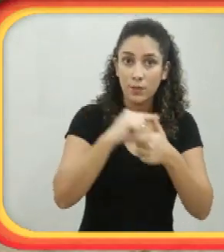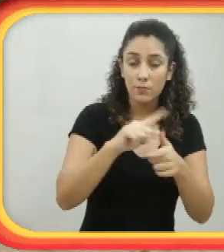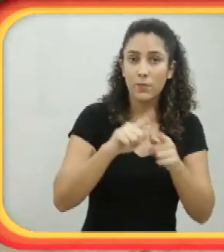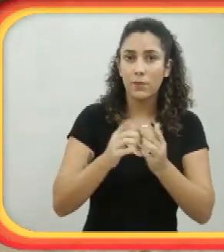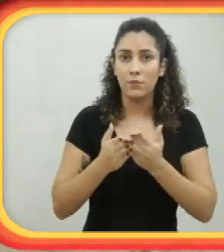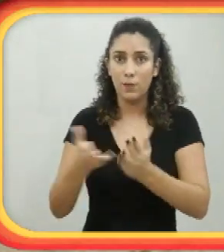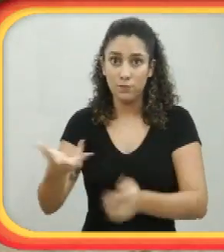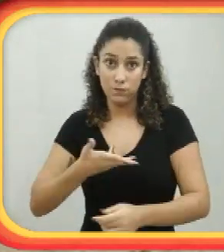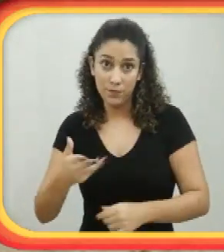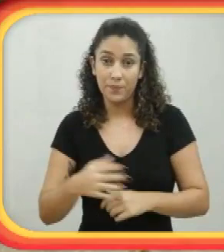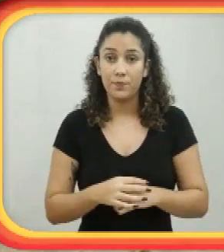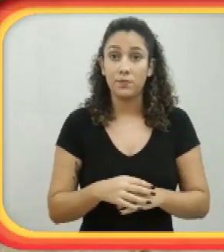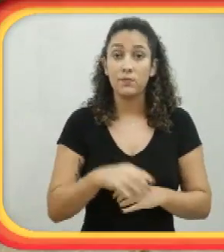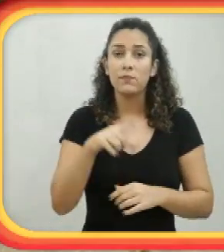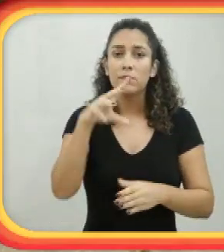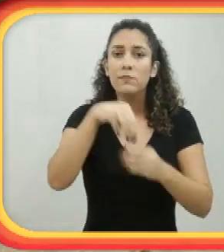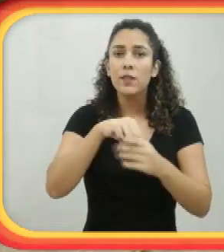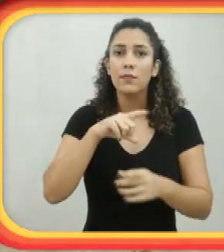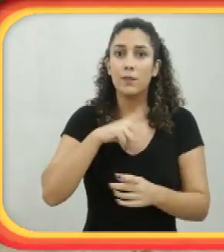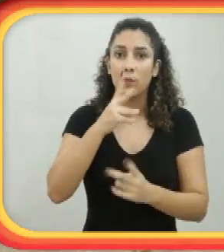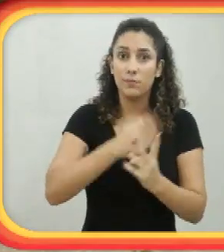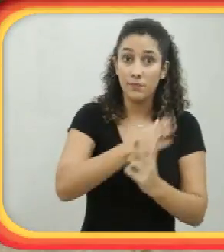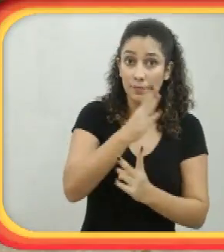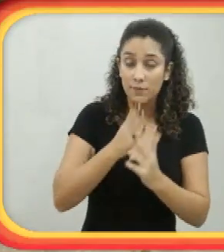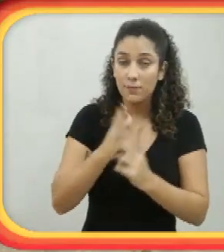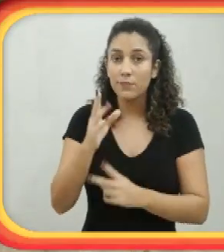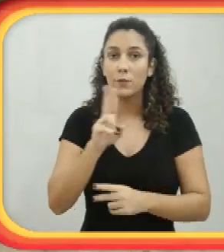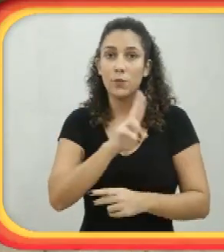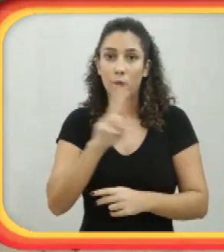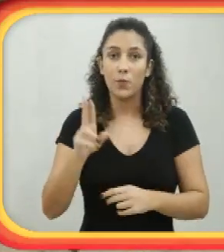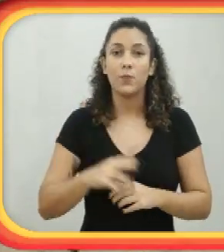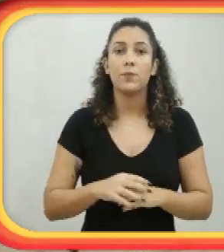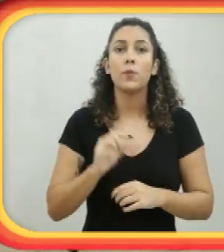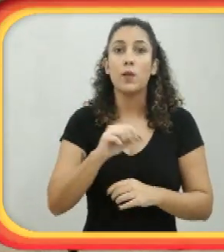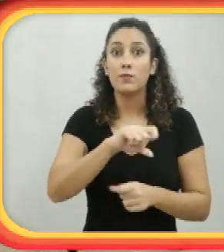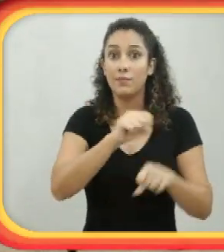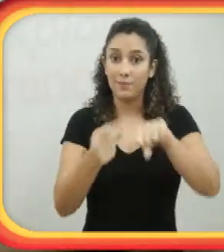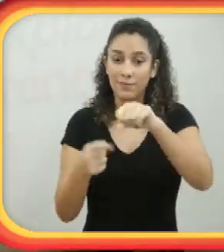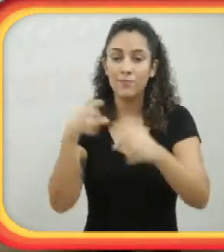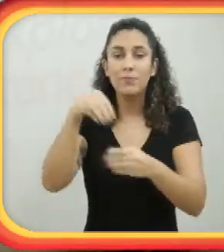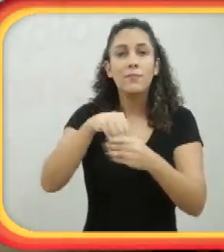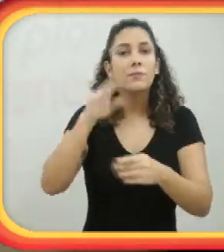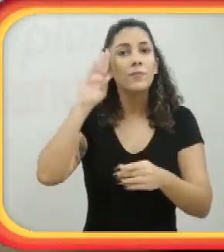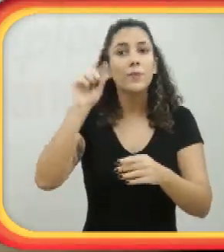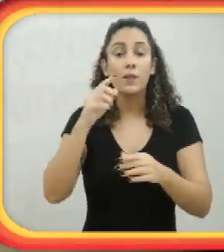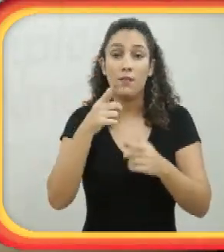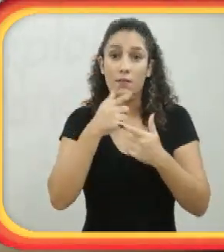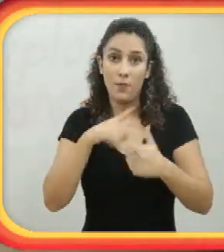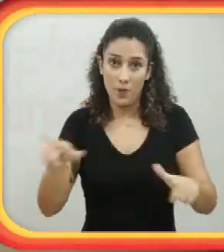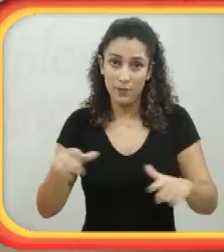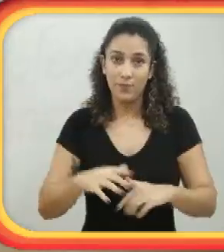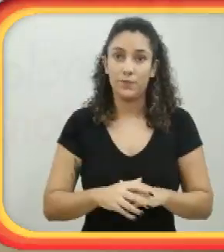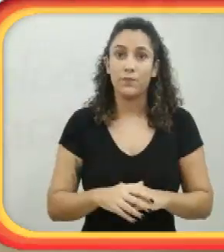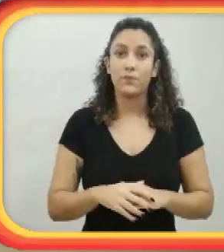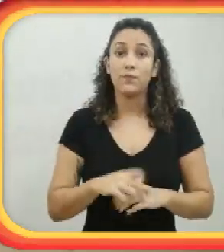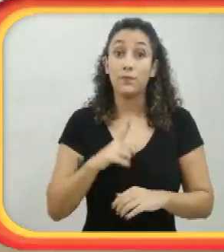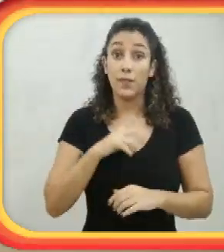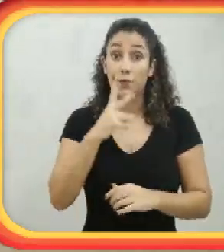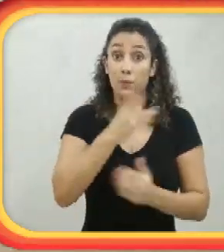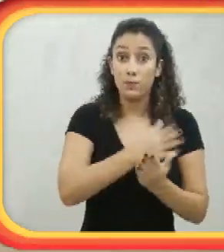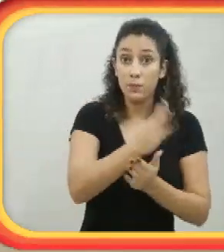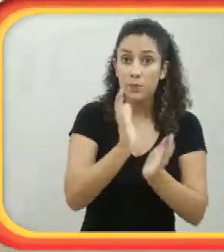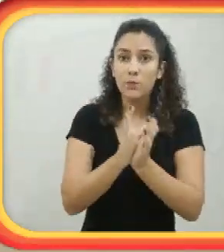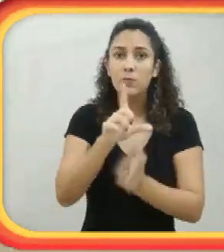o esporte que vem dos esquimós, do Inuit, caiaque e canoa, em linguagem esquimó, e o VAA. Então as duas